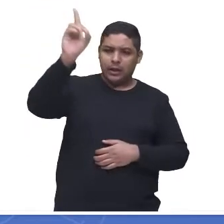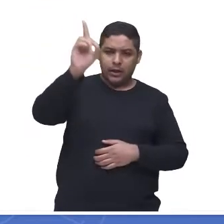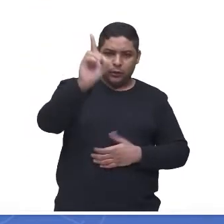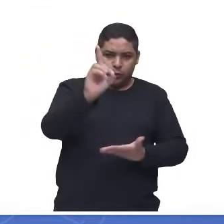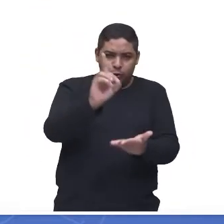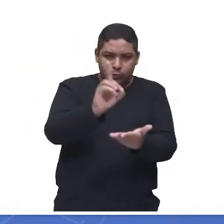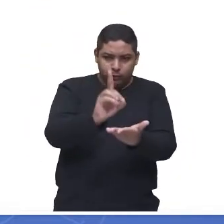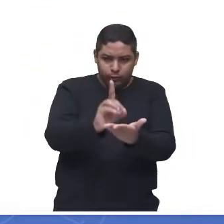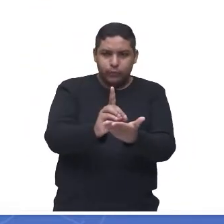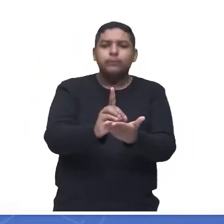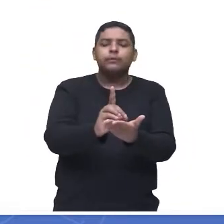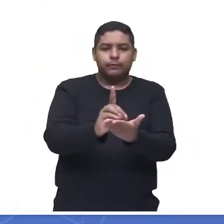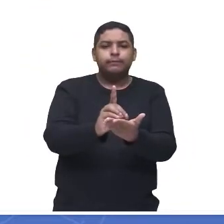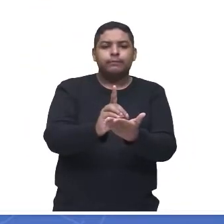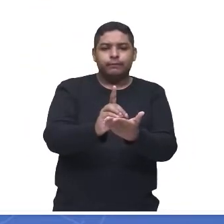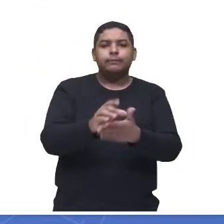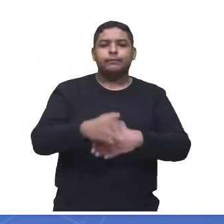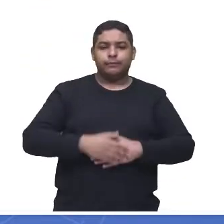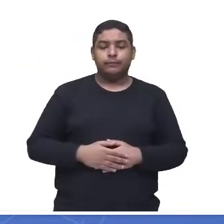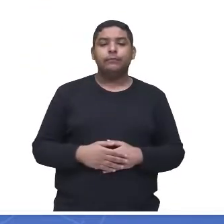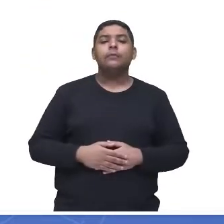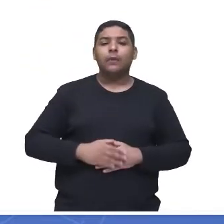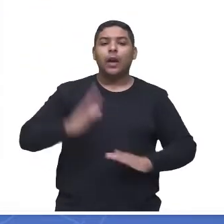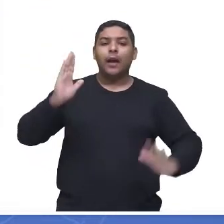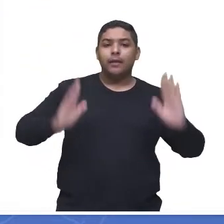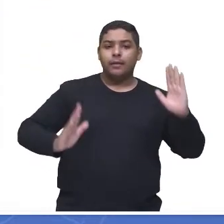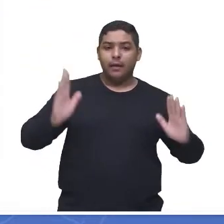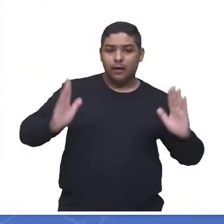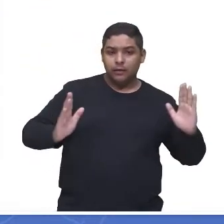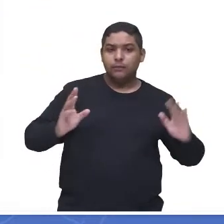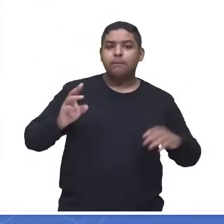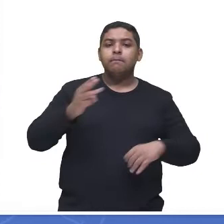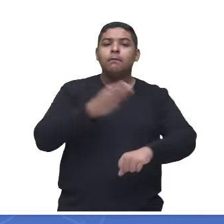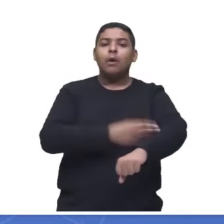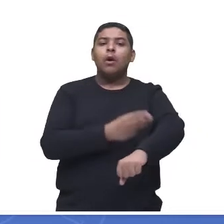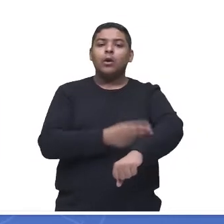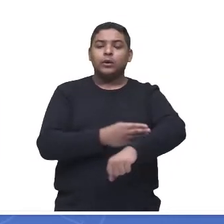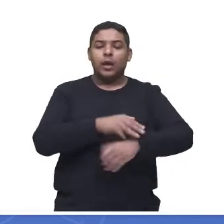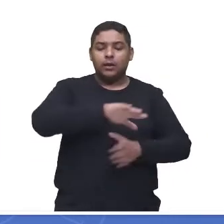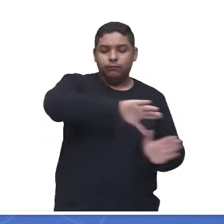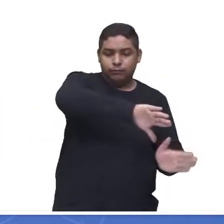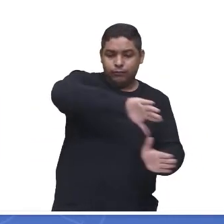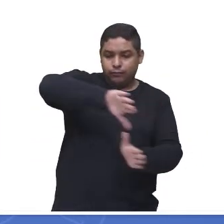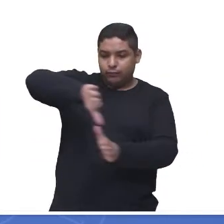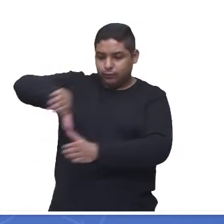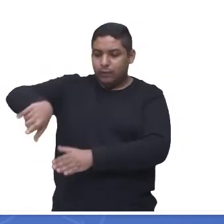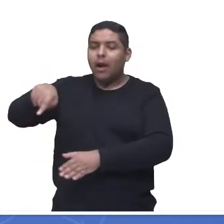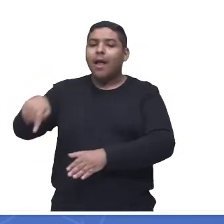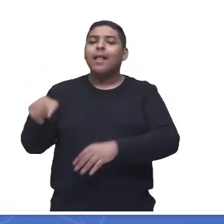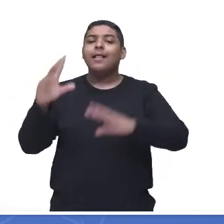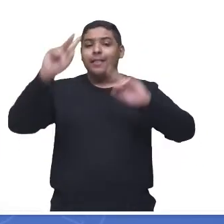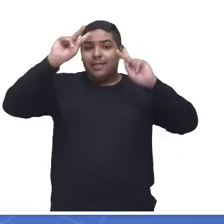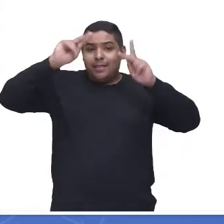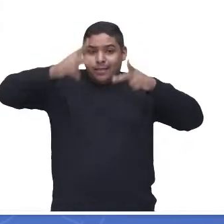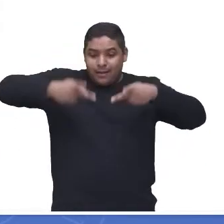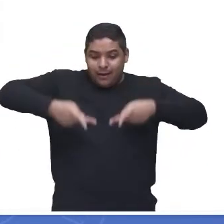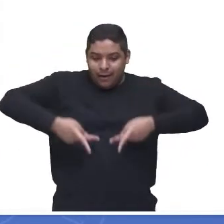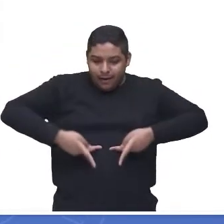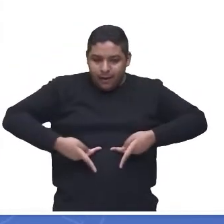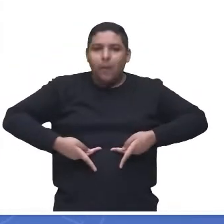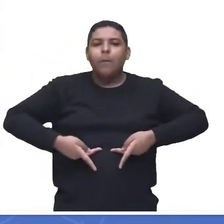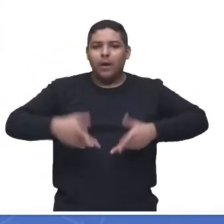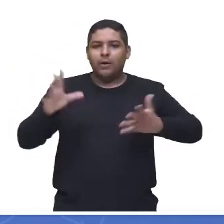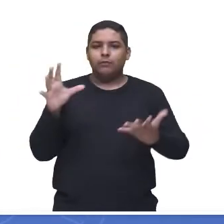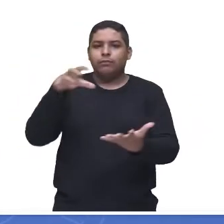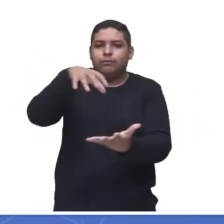Idade Moderna, lá pelo século XV em diante, o homem assume o trono de Deus e a razão humana então